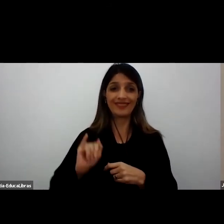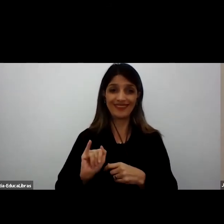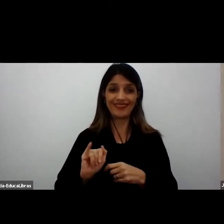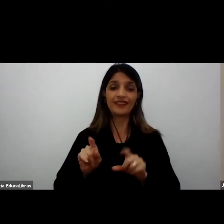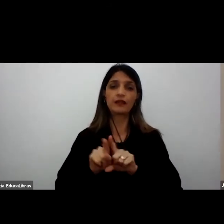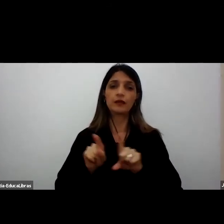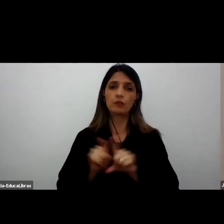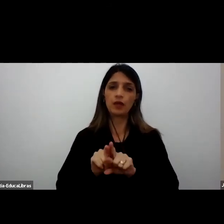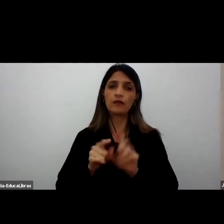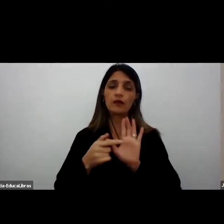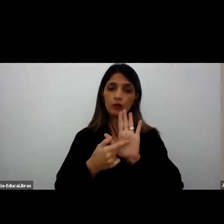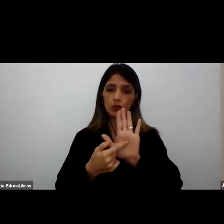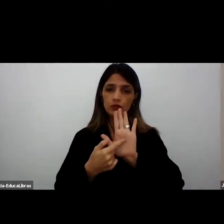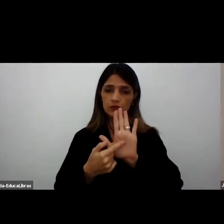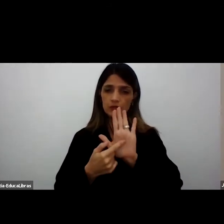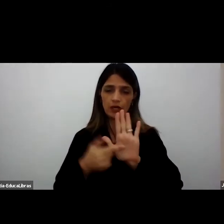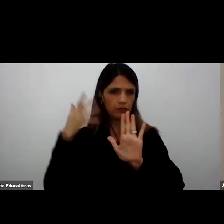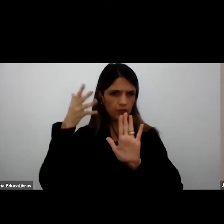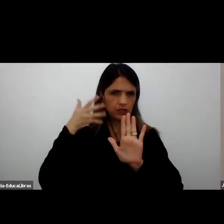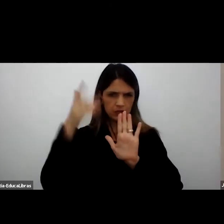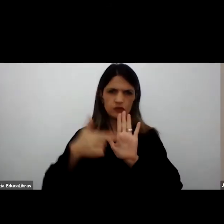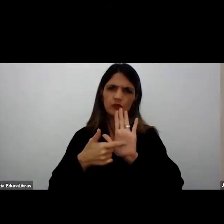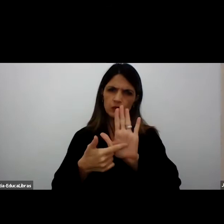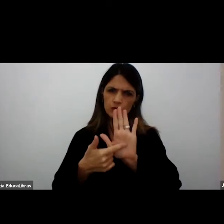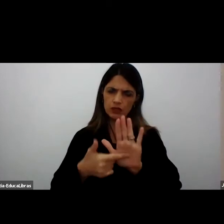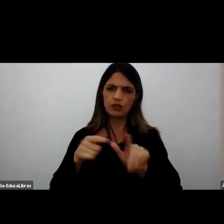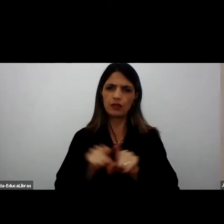de diretrizes, é outro membro, outra membro.